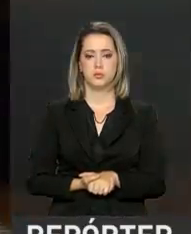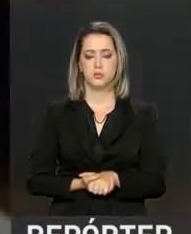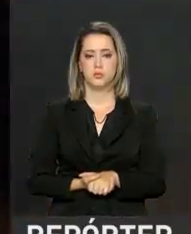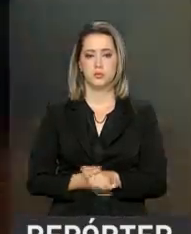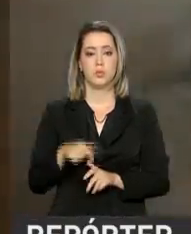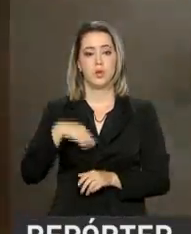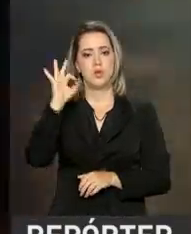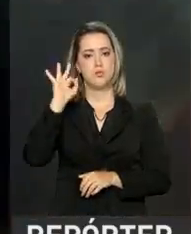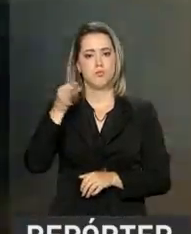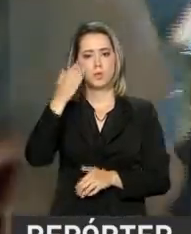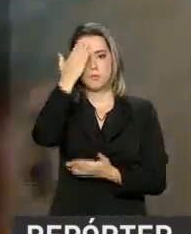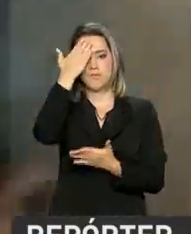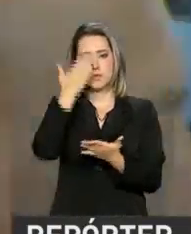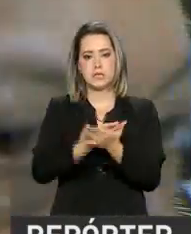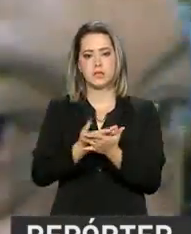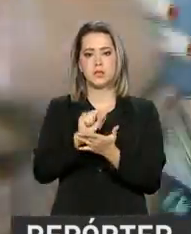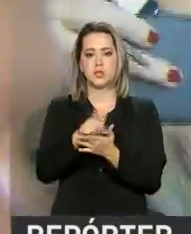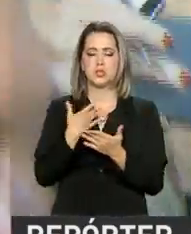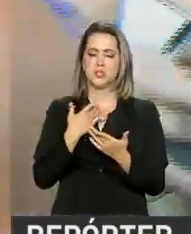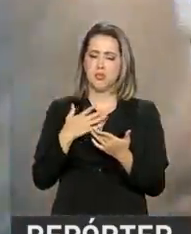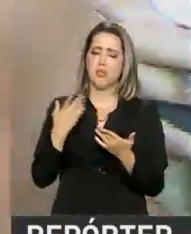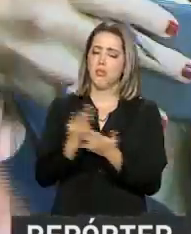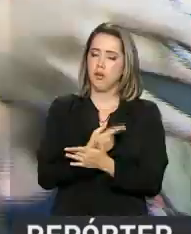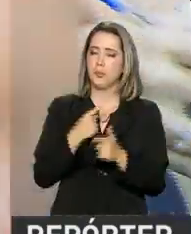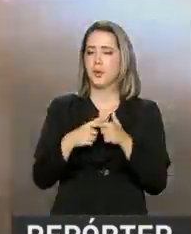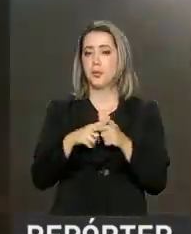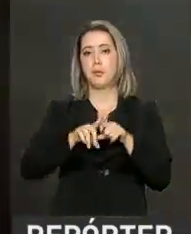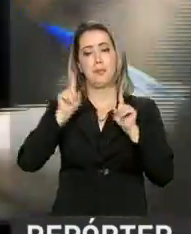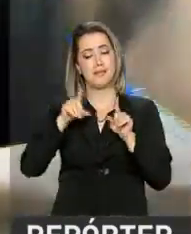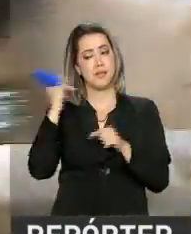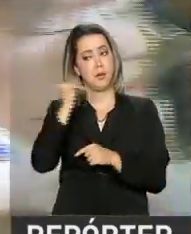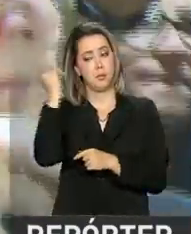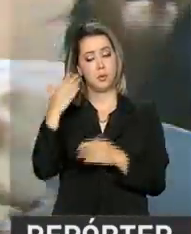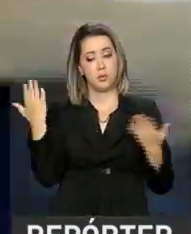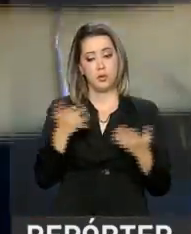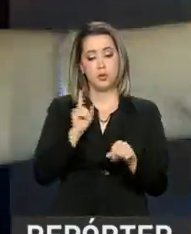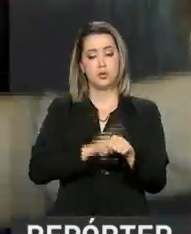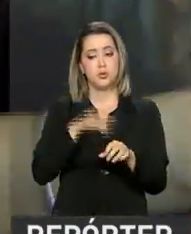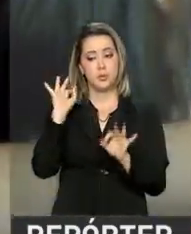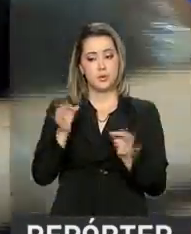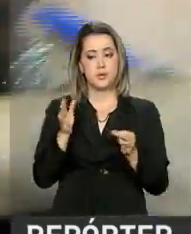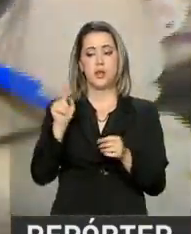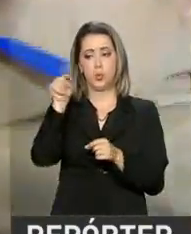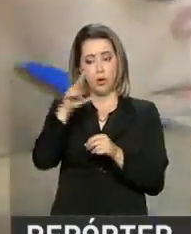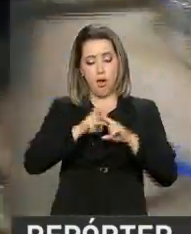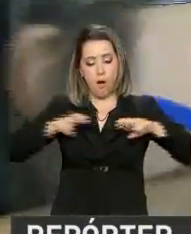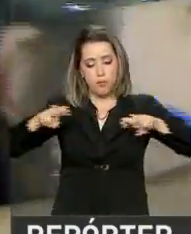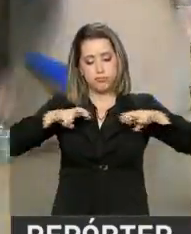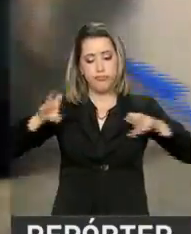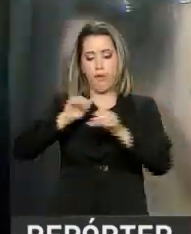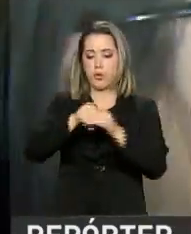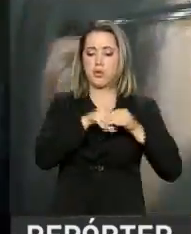Tenho certeza que esses obstáculos eles são importantes para que, no momento adequado no plenário, a